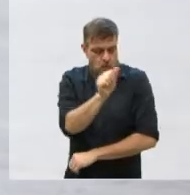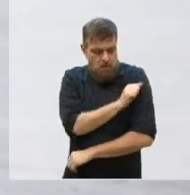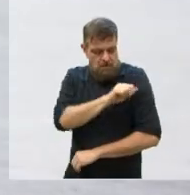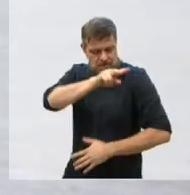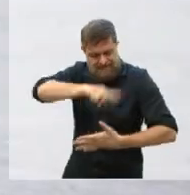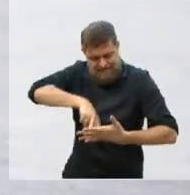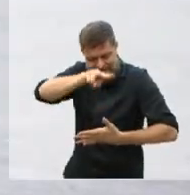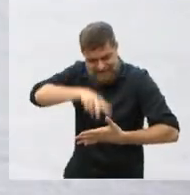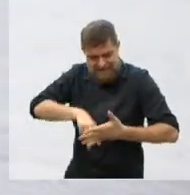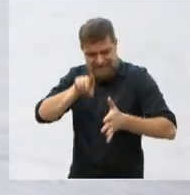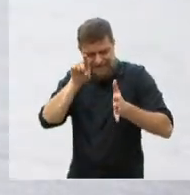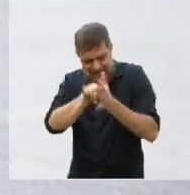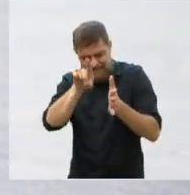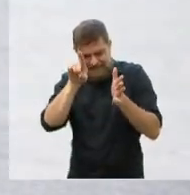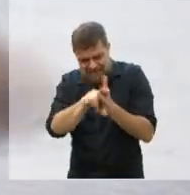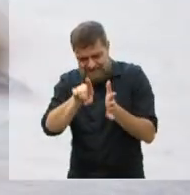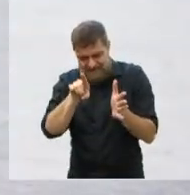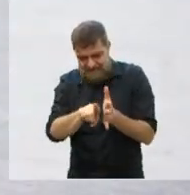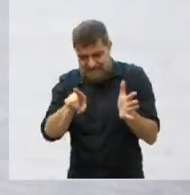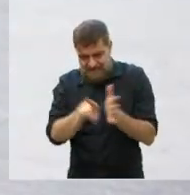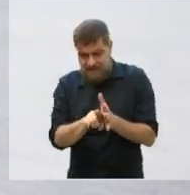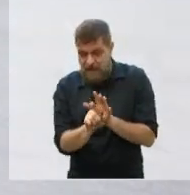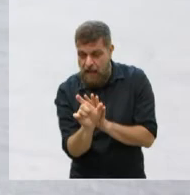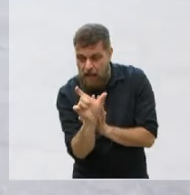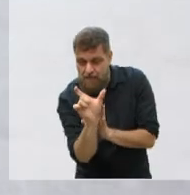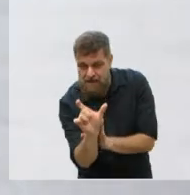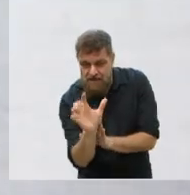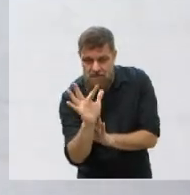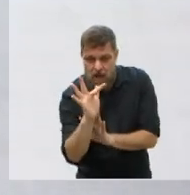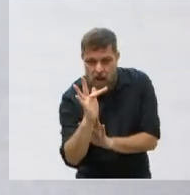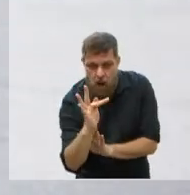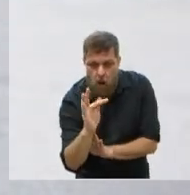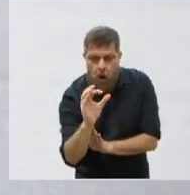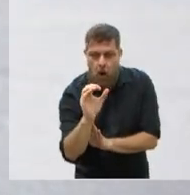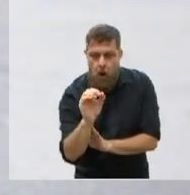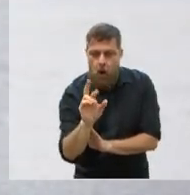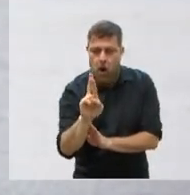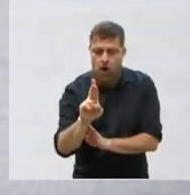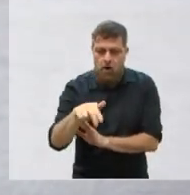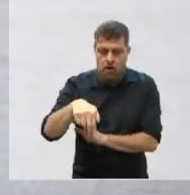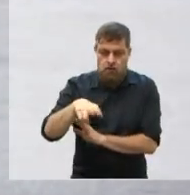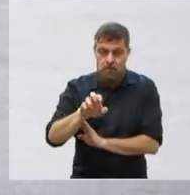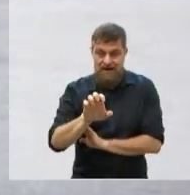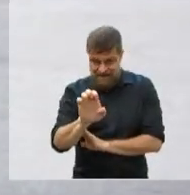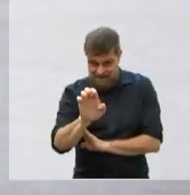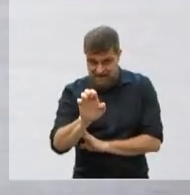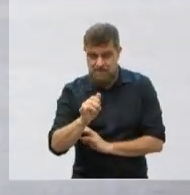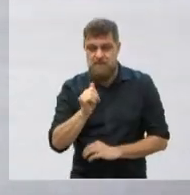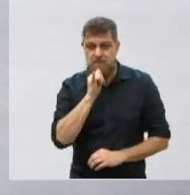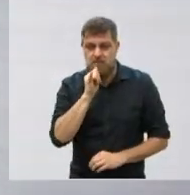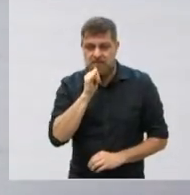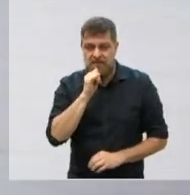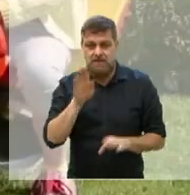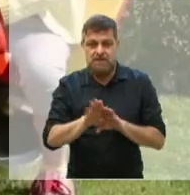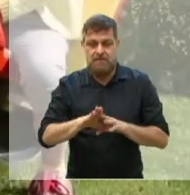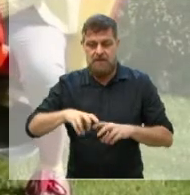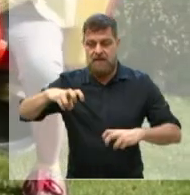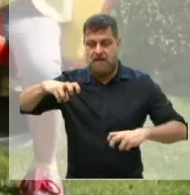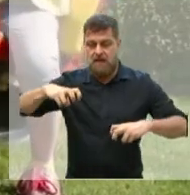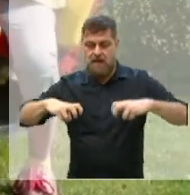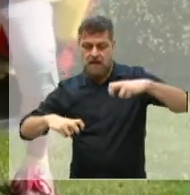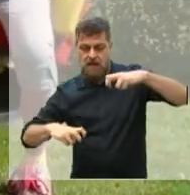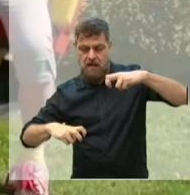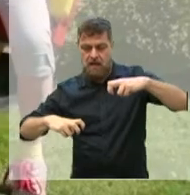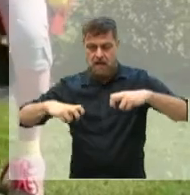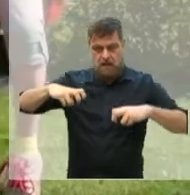faça questões sobre isso, momento ou torque. Isso pode aparecer demais. Momento torque, um outro exemplo importante é gangorra.